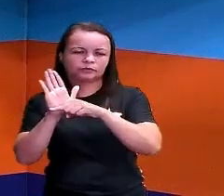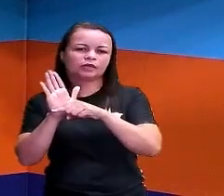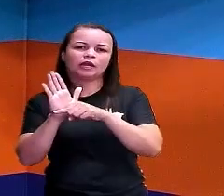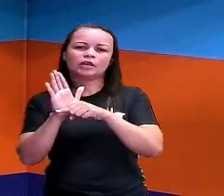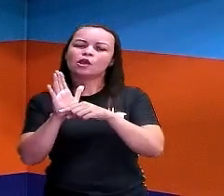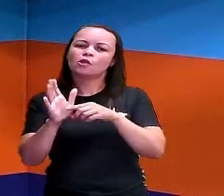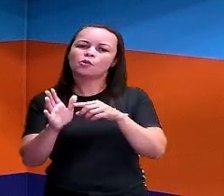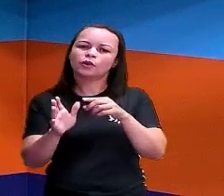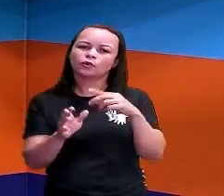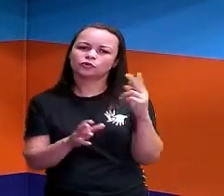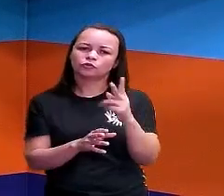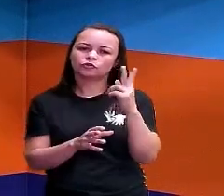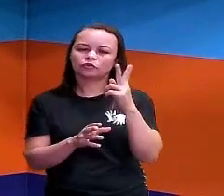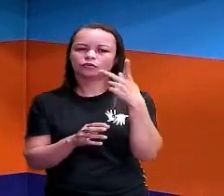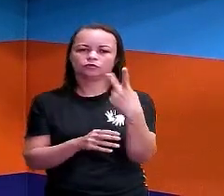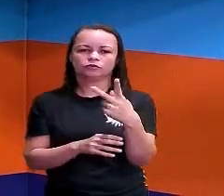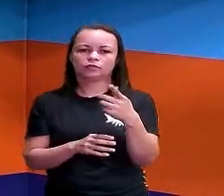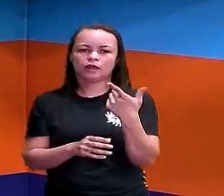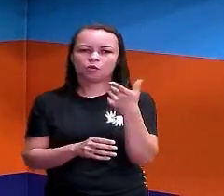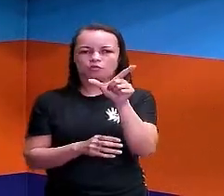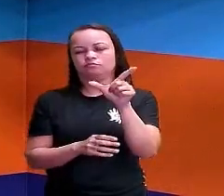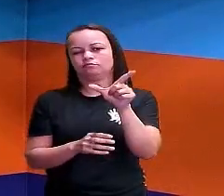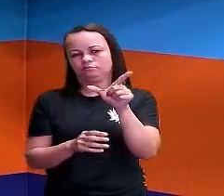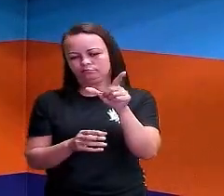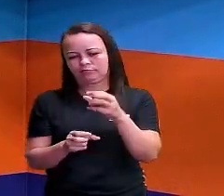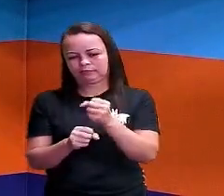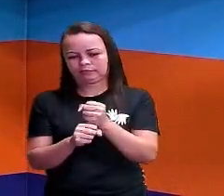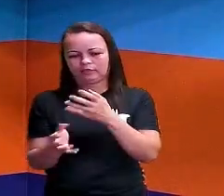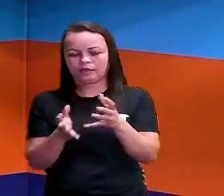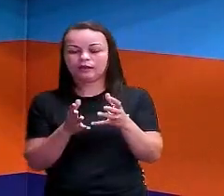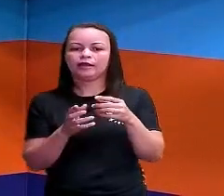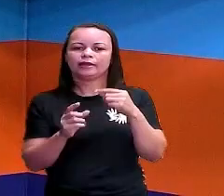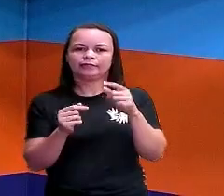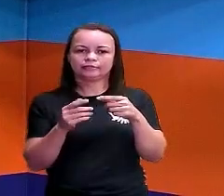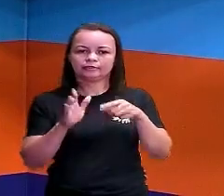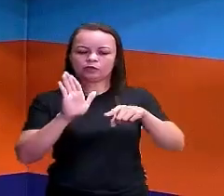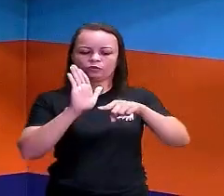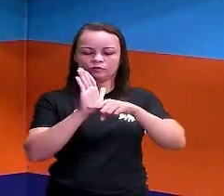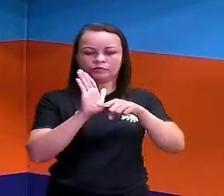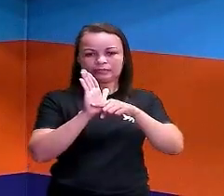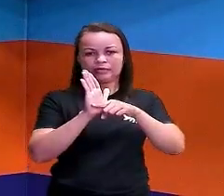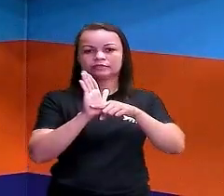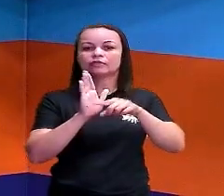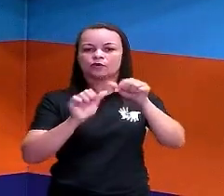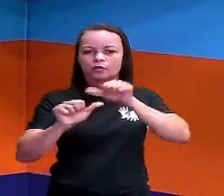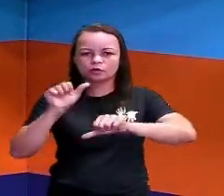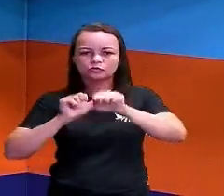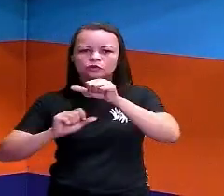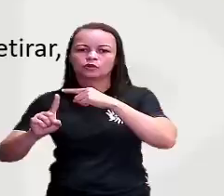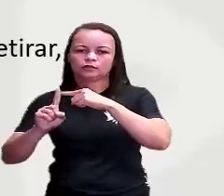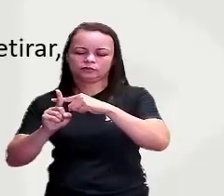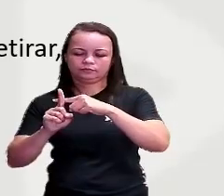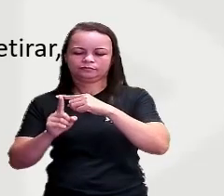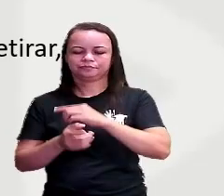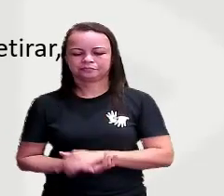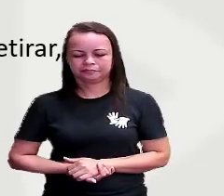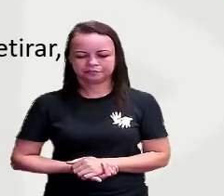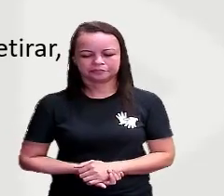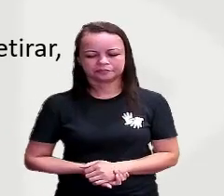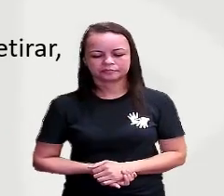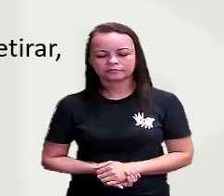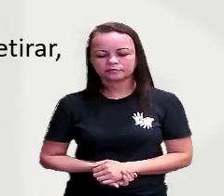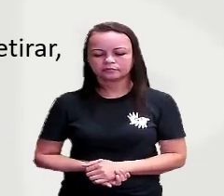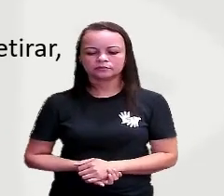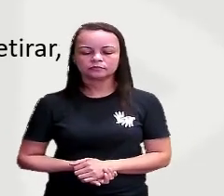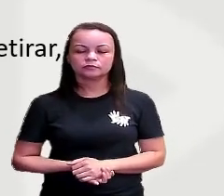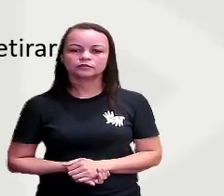acho o valor da outra parcela. Então, a subtração ela é considerada a operação inversa da adição. O resultado